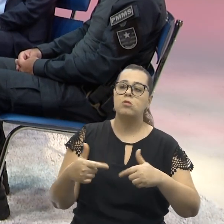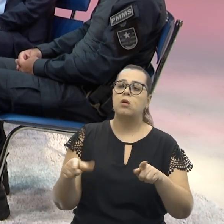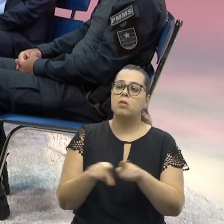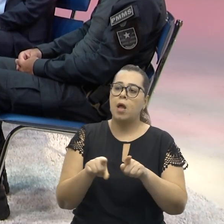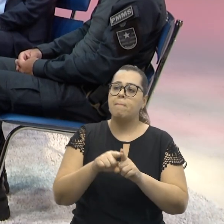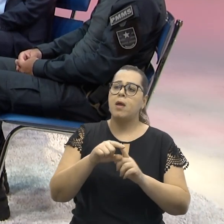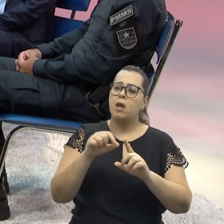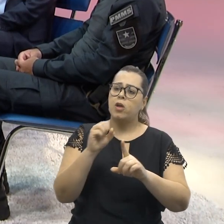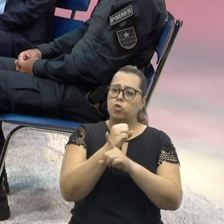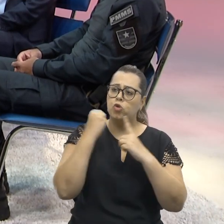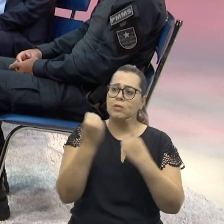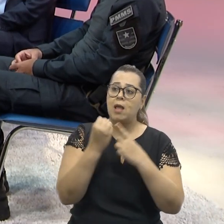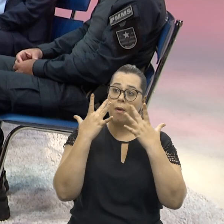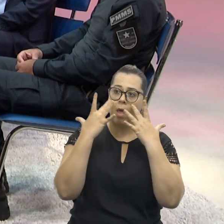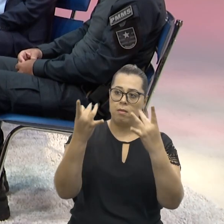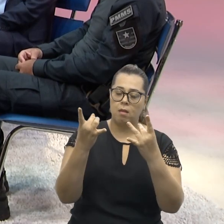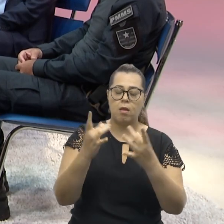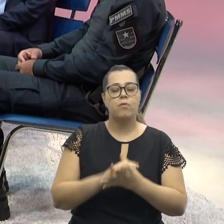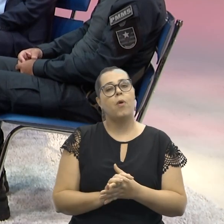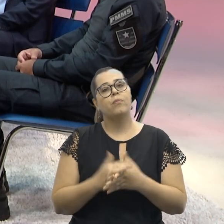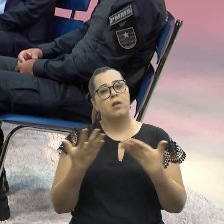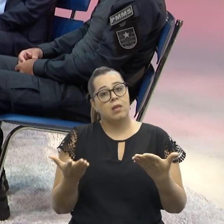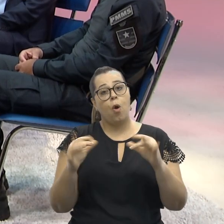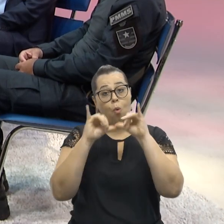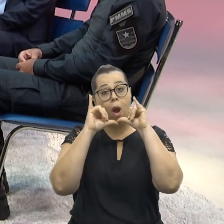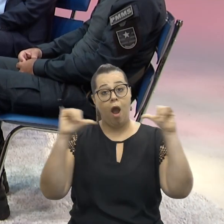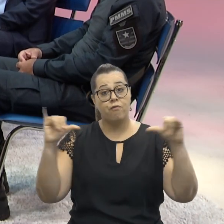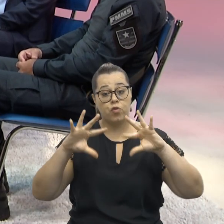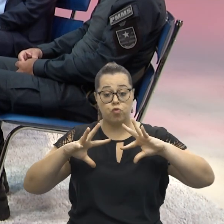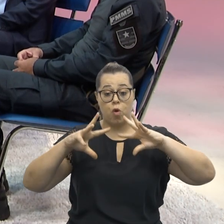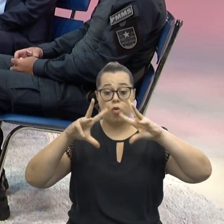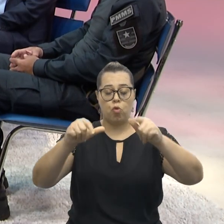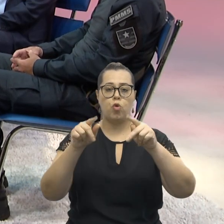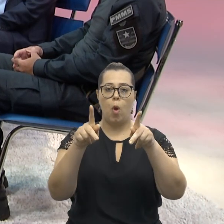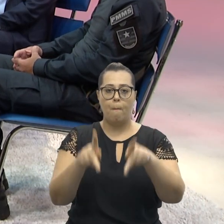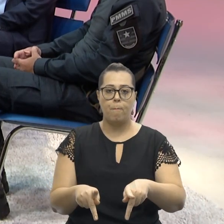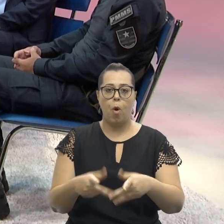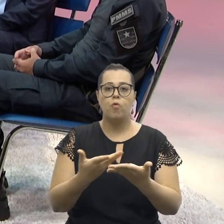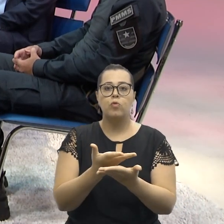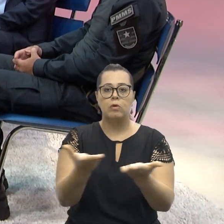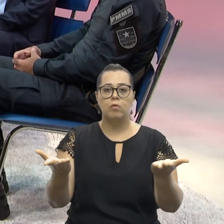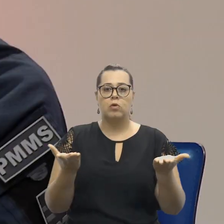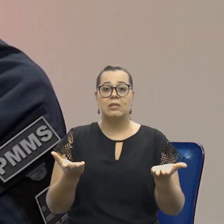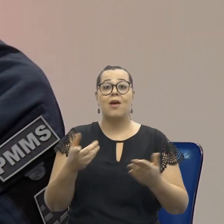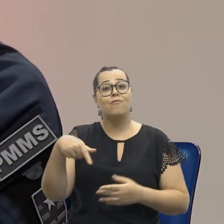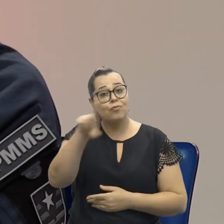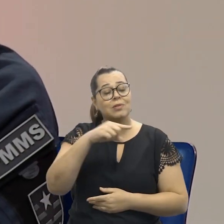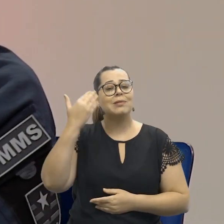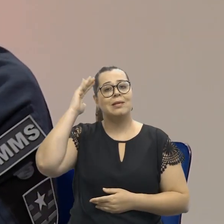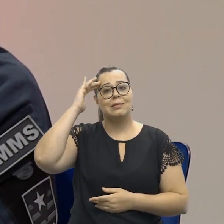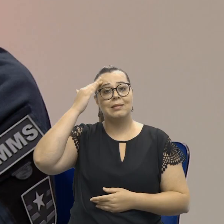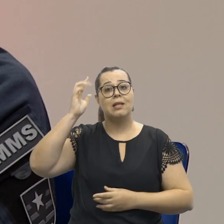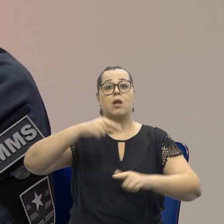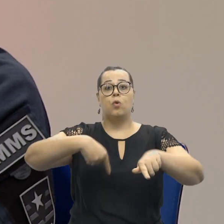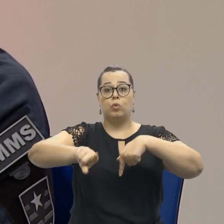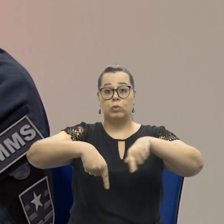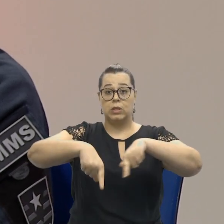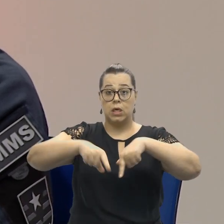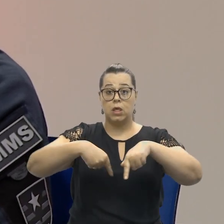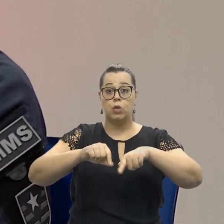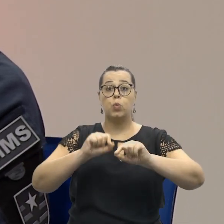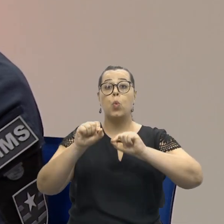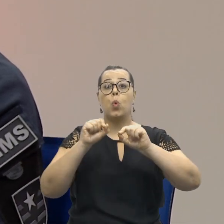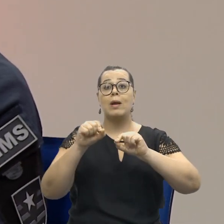em relação a essa sensibilização da sociedade em relação ao trânsito. O recado que a gente passa para toda a população é para que ela